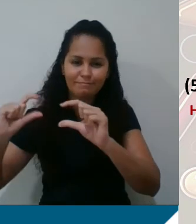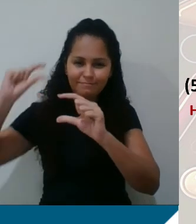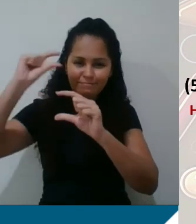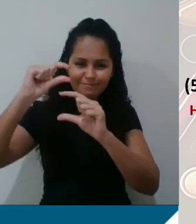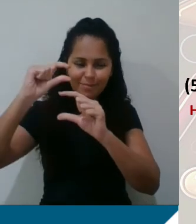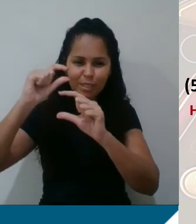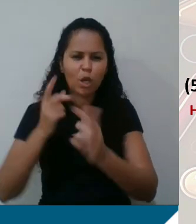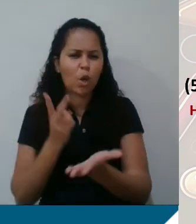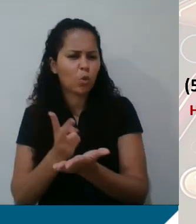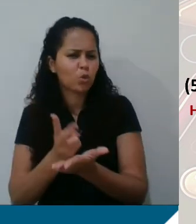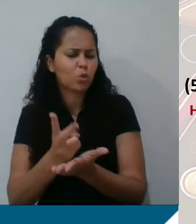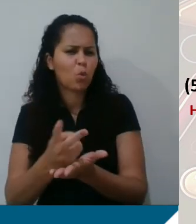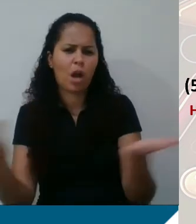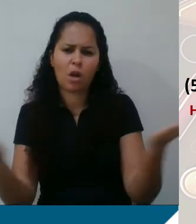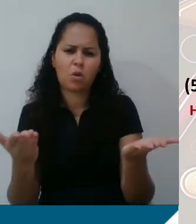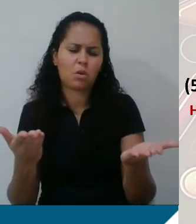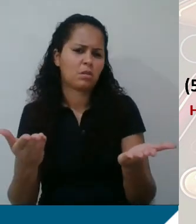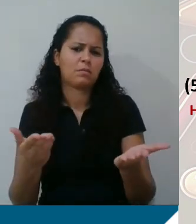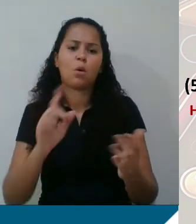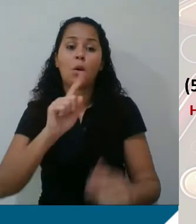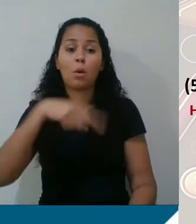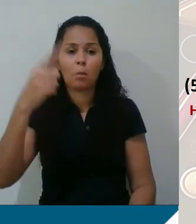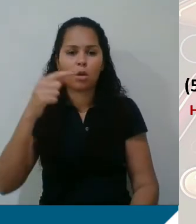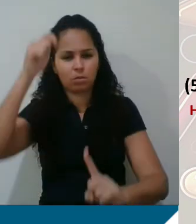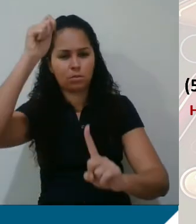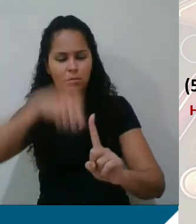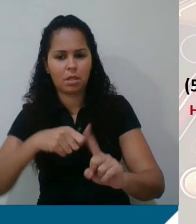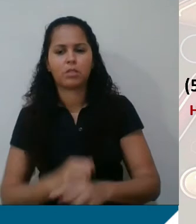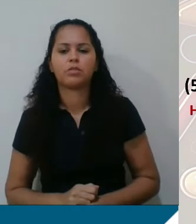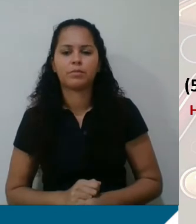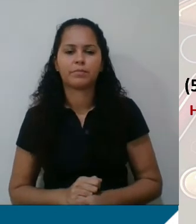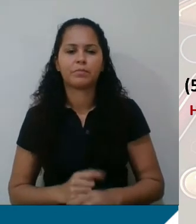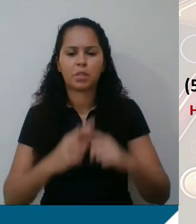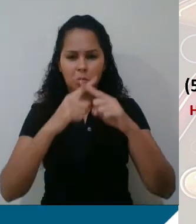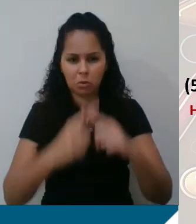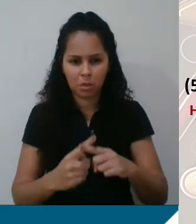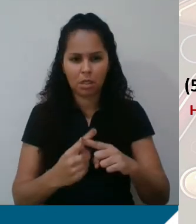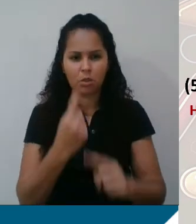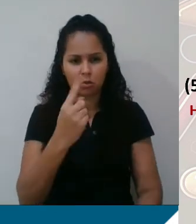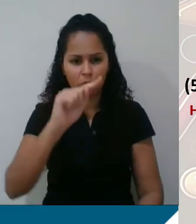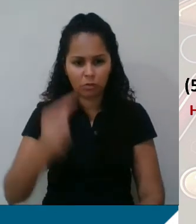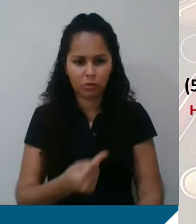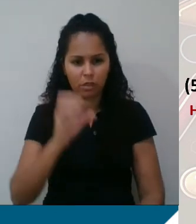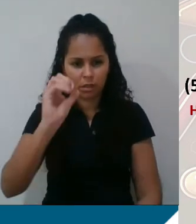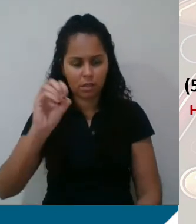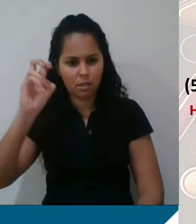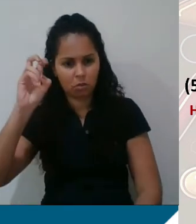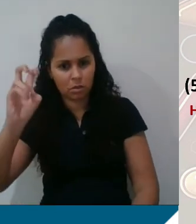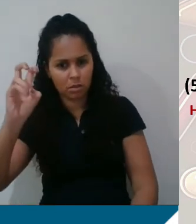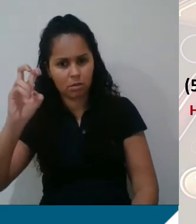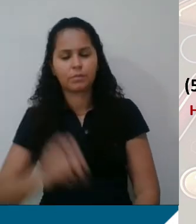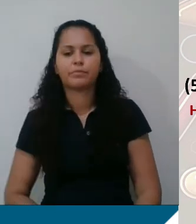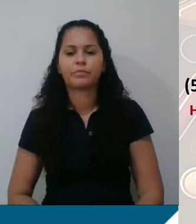gente continuar fazendo a mesma coisa. Então, a gente vai fazer por mais um mês. Multiplicando por 1,05, repare que foram 3